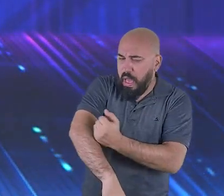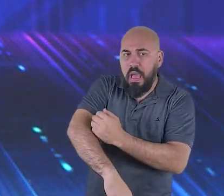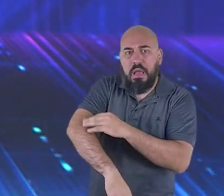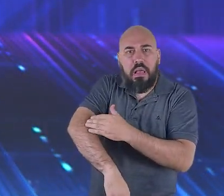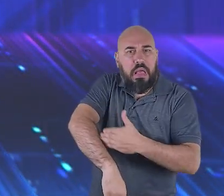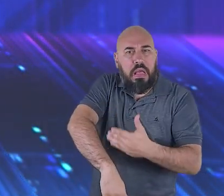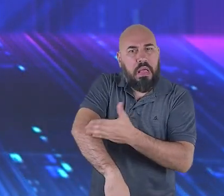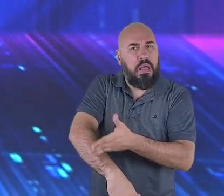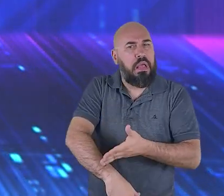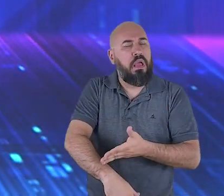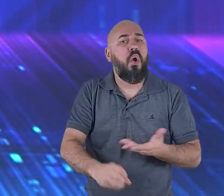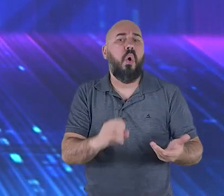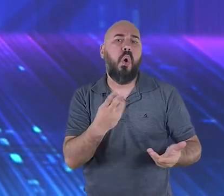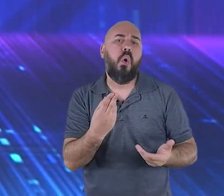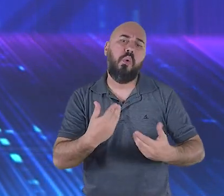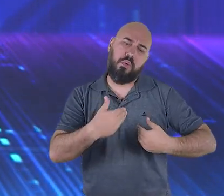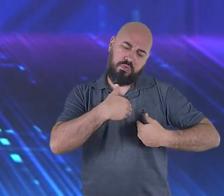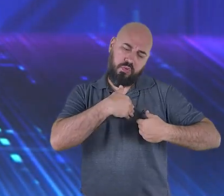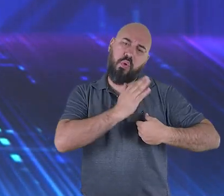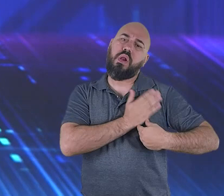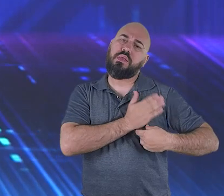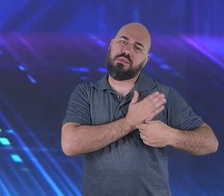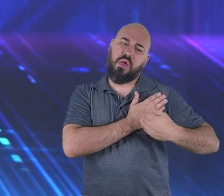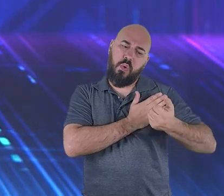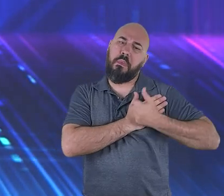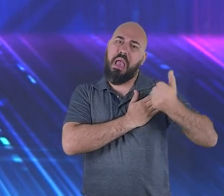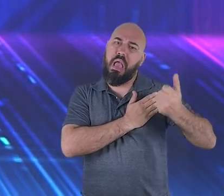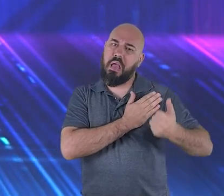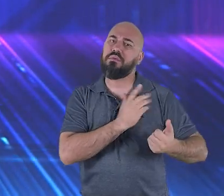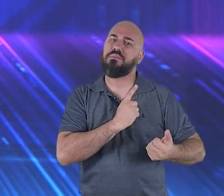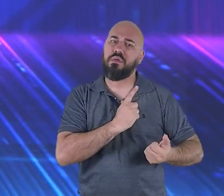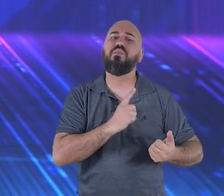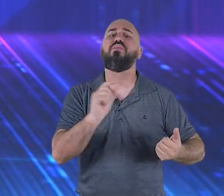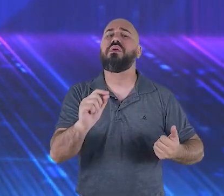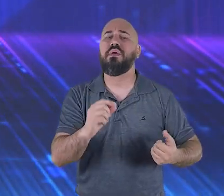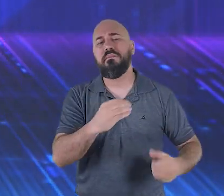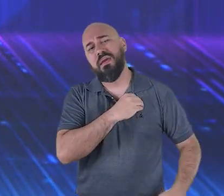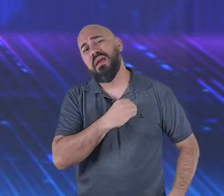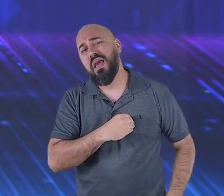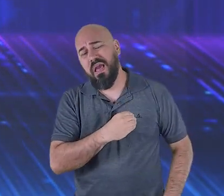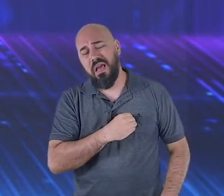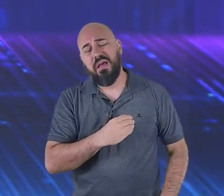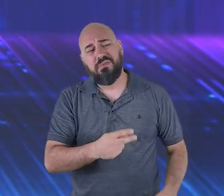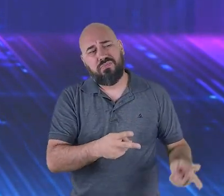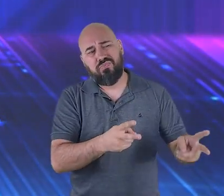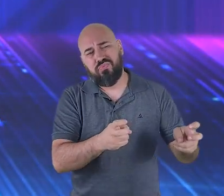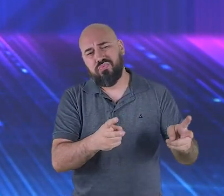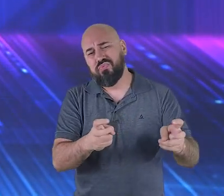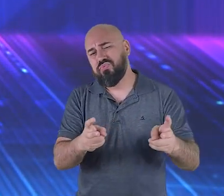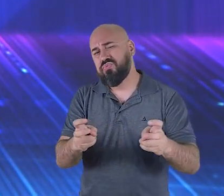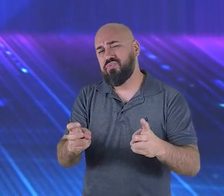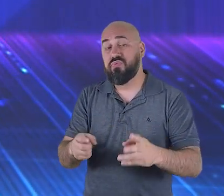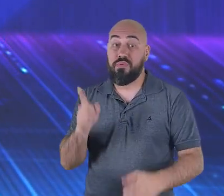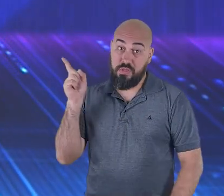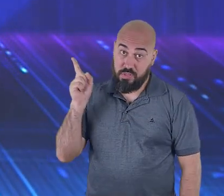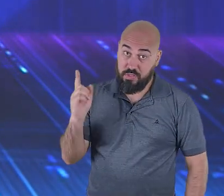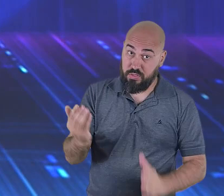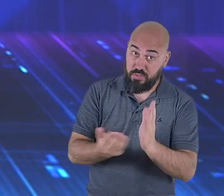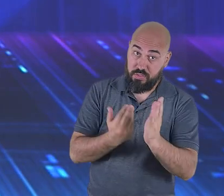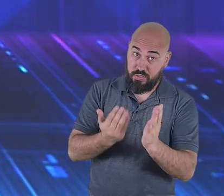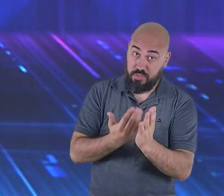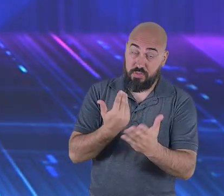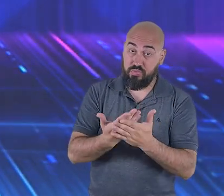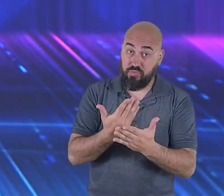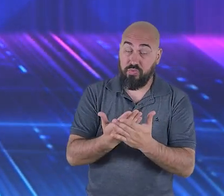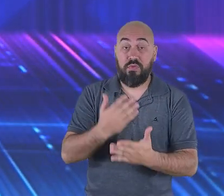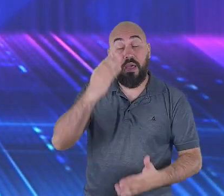coração deste mal que assola todos, o pecado. E essa série de estudos vai te